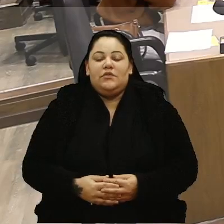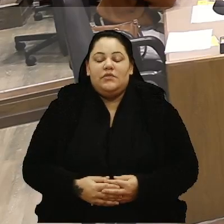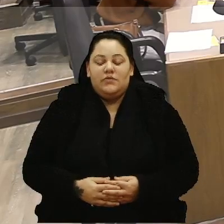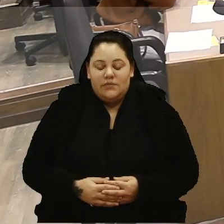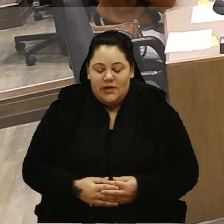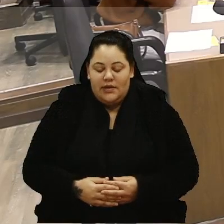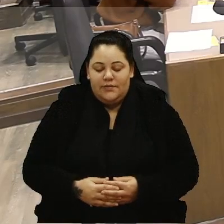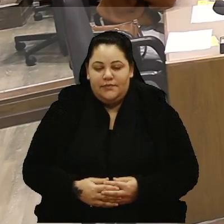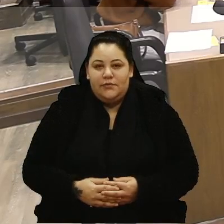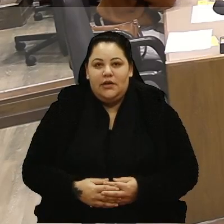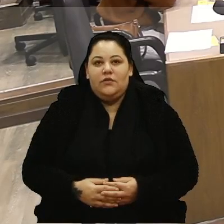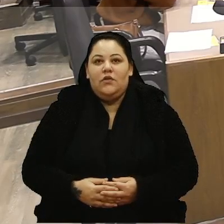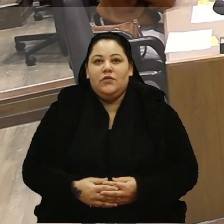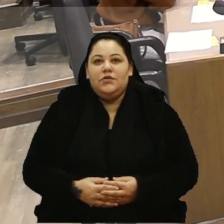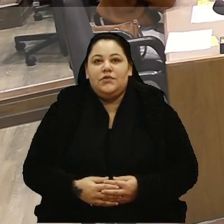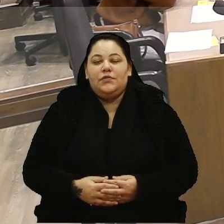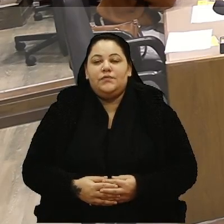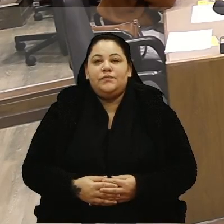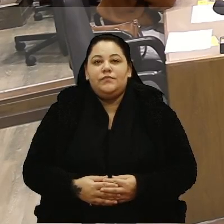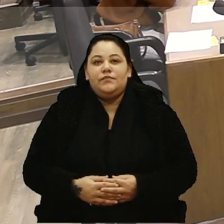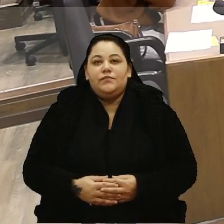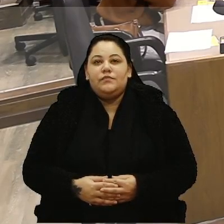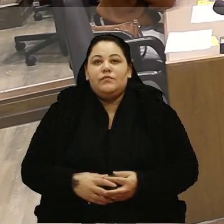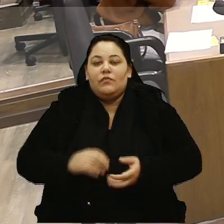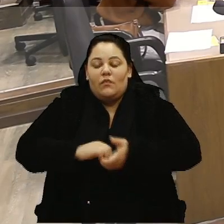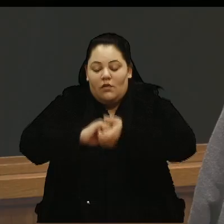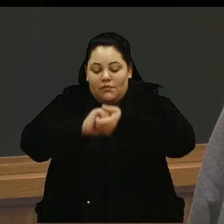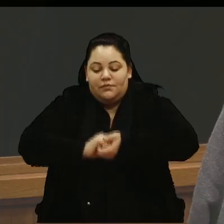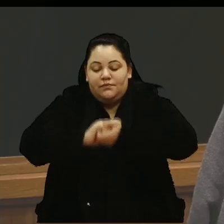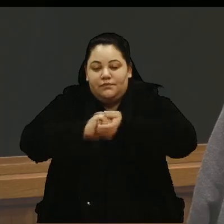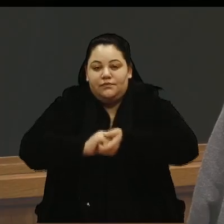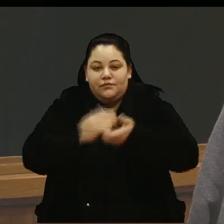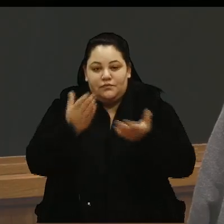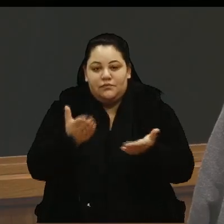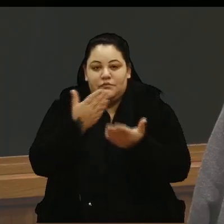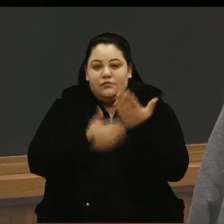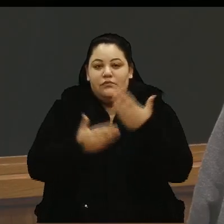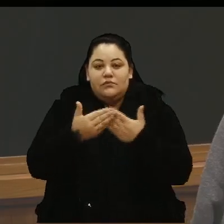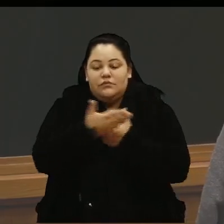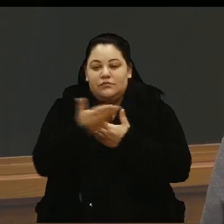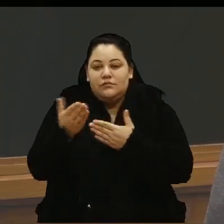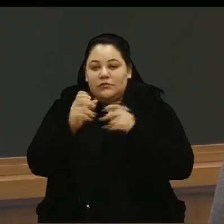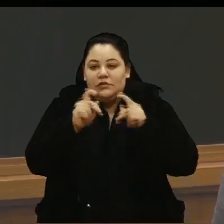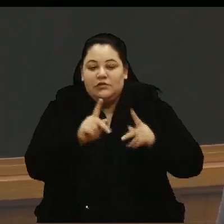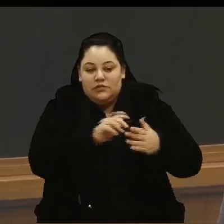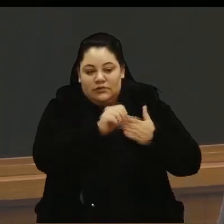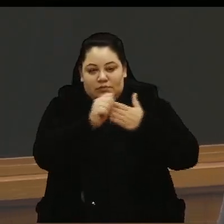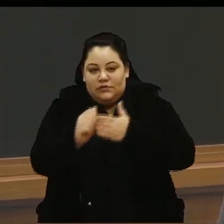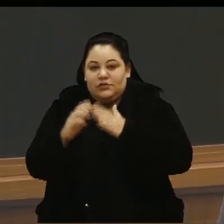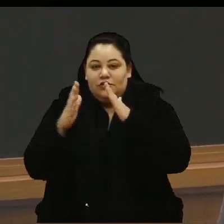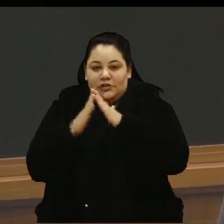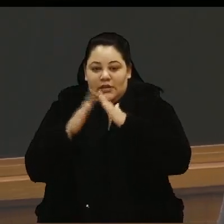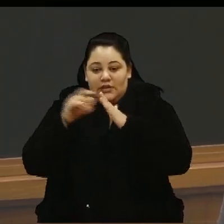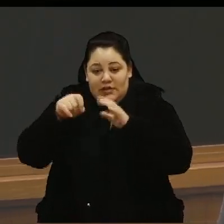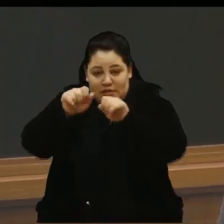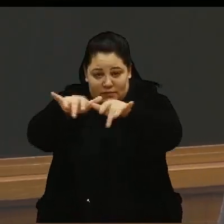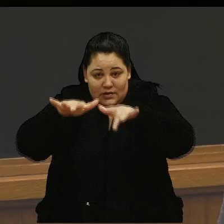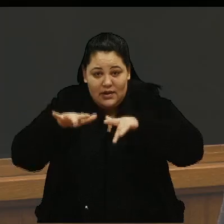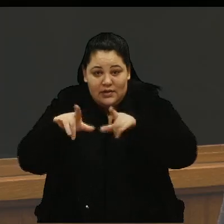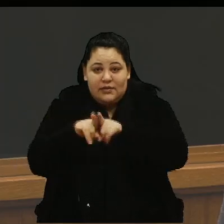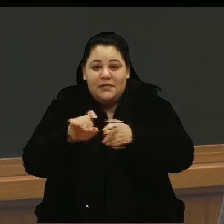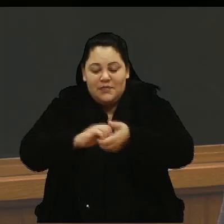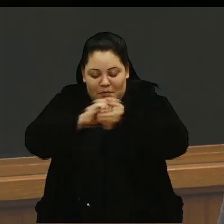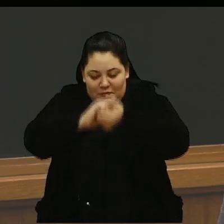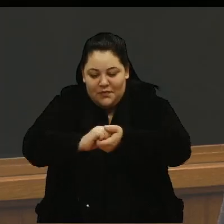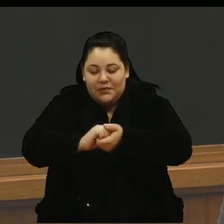Bom dia, presidente. Meus cumprimentos ao senhor, aos demais vereadores. Bom dia a todos e todas, a quem nos acompanha de casa e também quem nos acompanha desse plenário. Meus